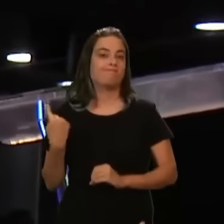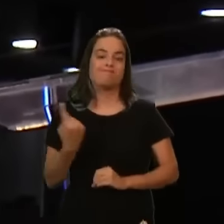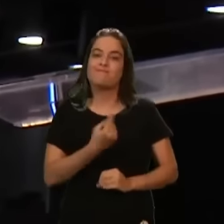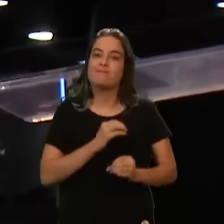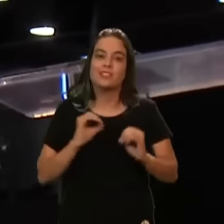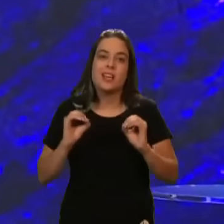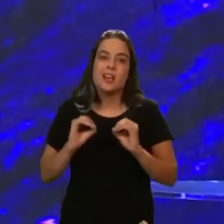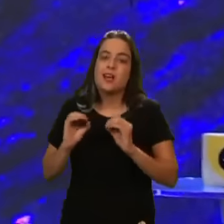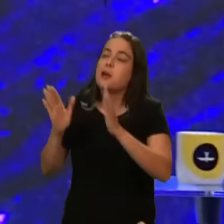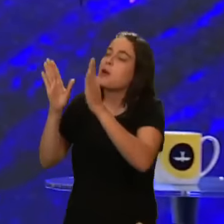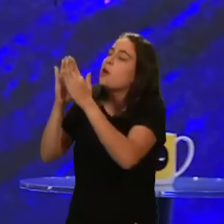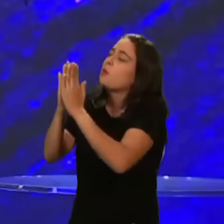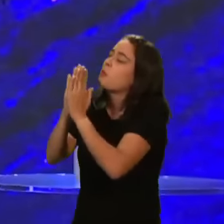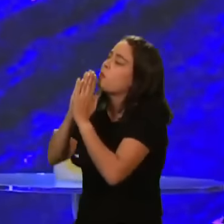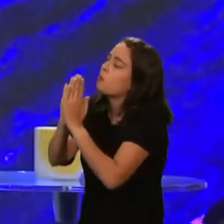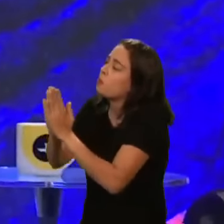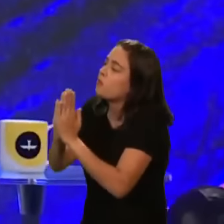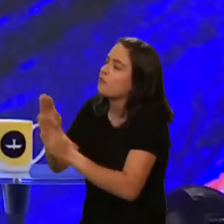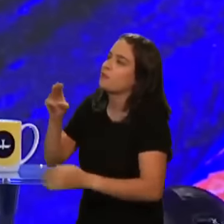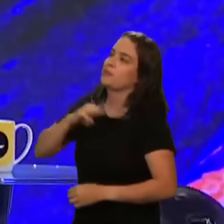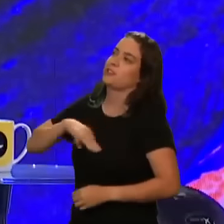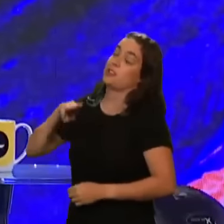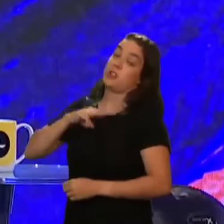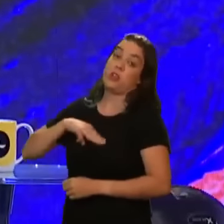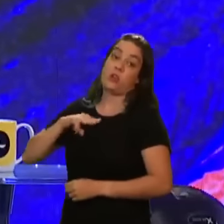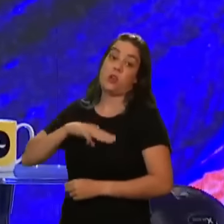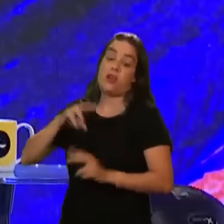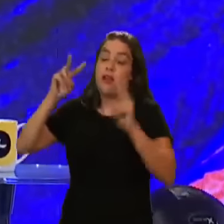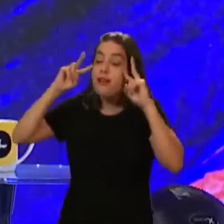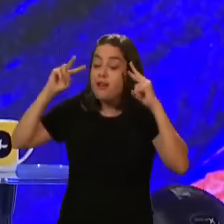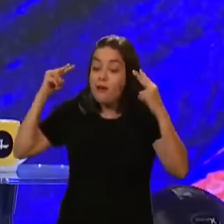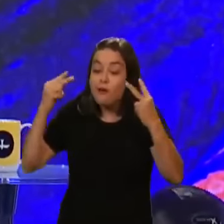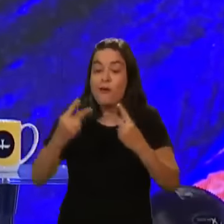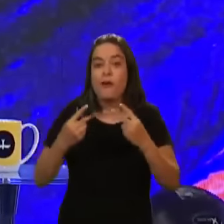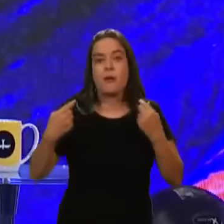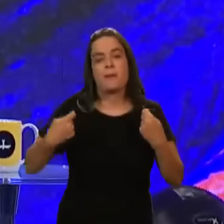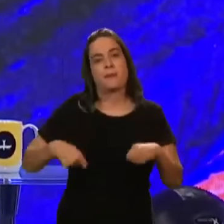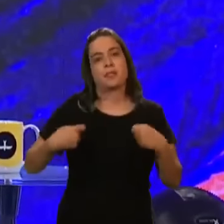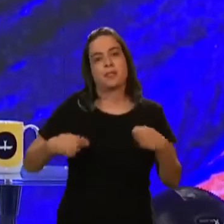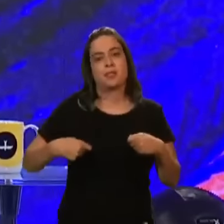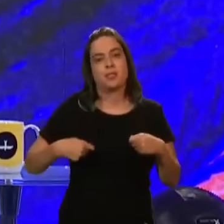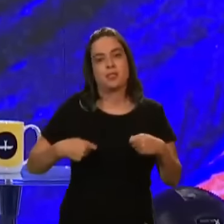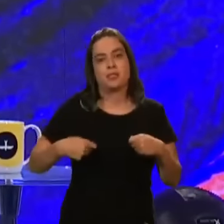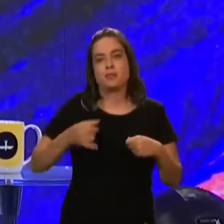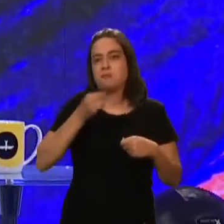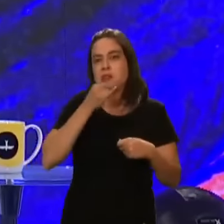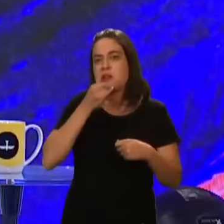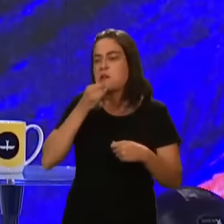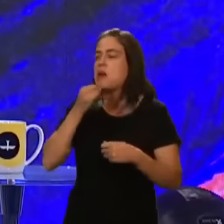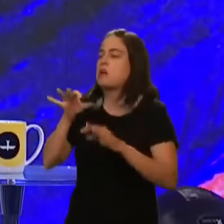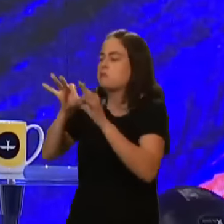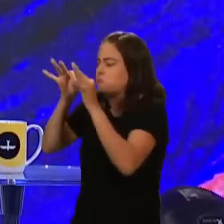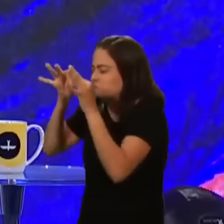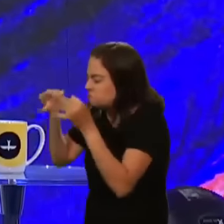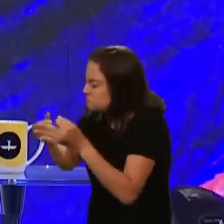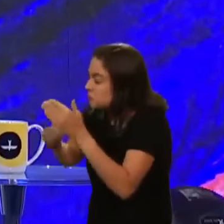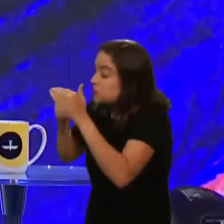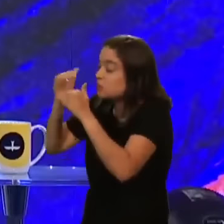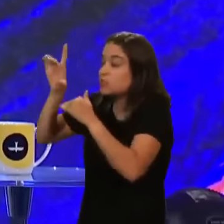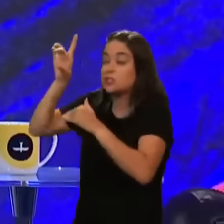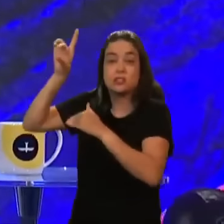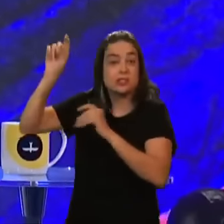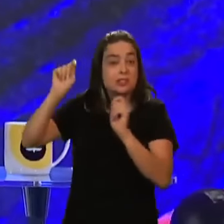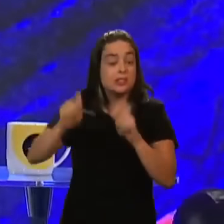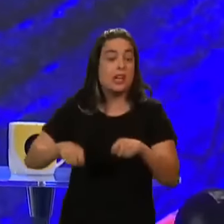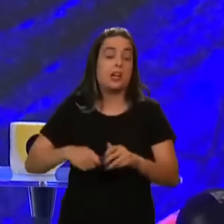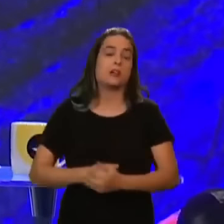Peça a Ele misericórdia. Reconheça quem você é. Não existe humilhar-se demais diante de Deus. Olha